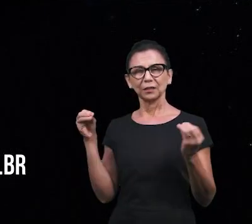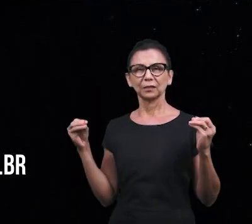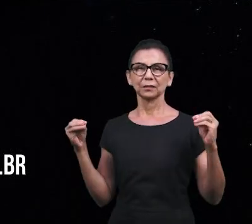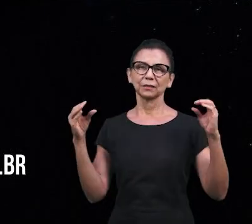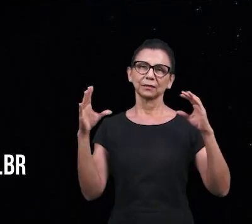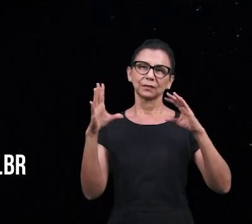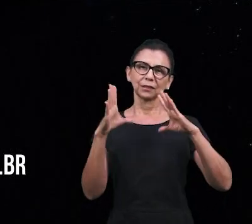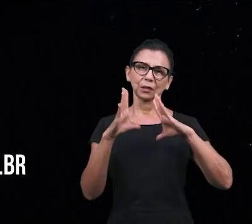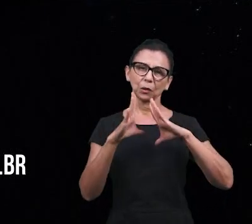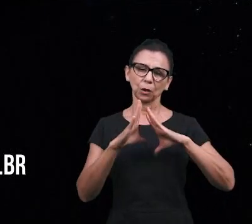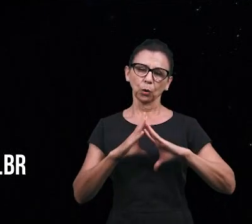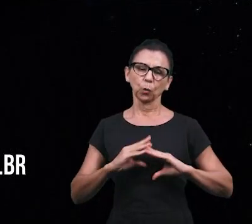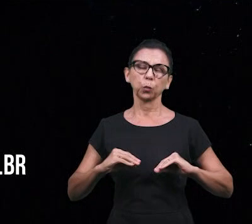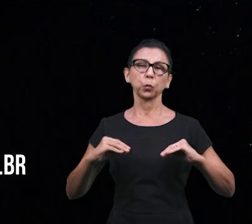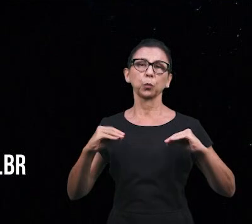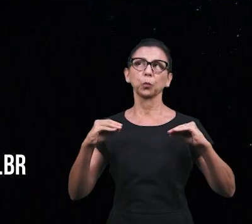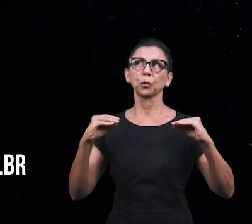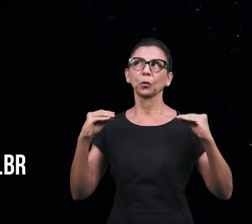alma,